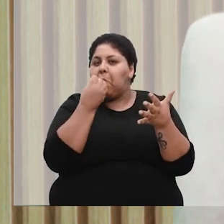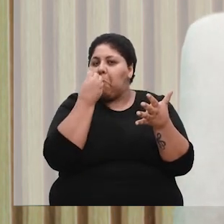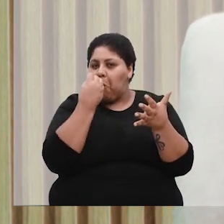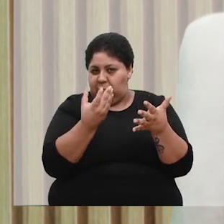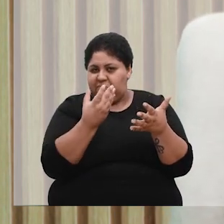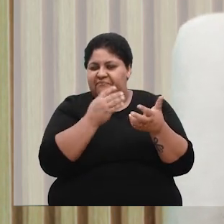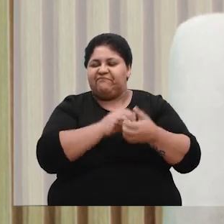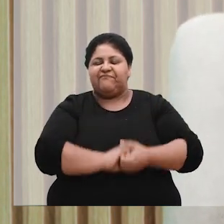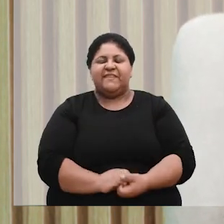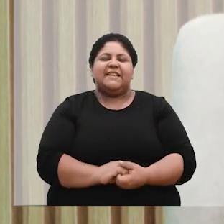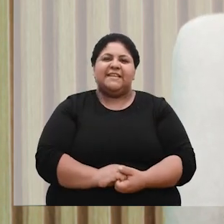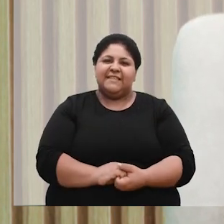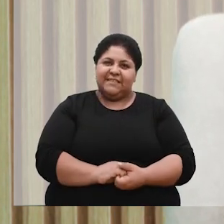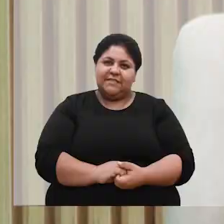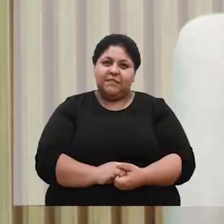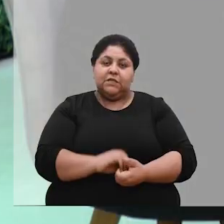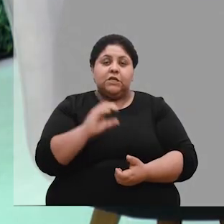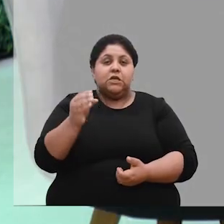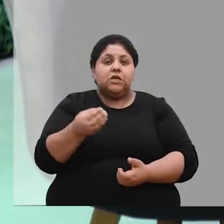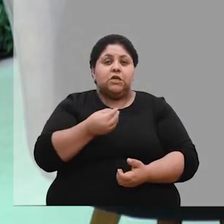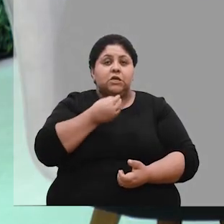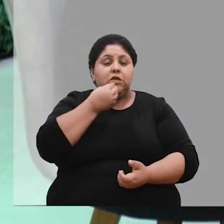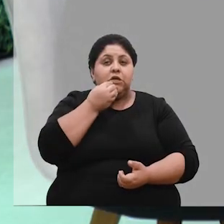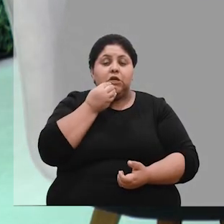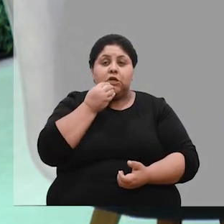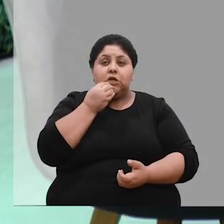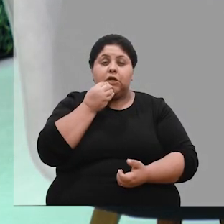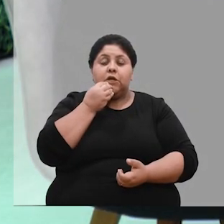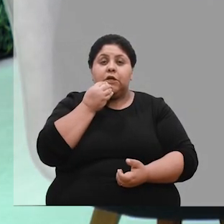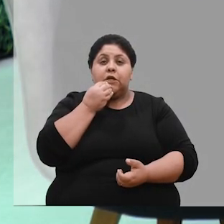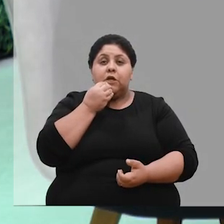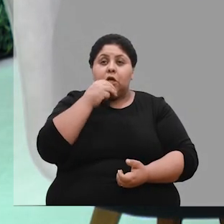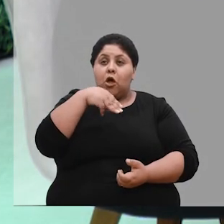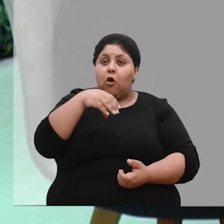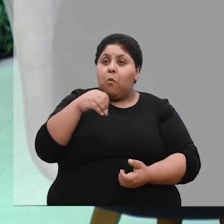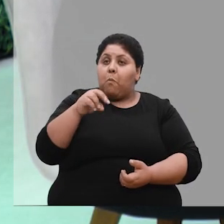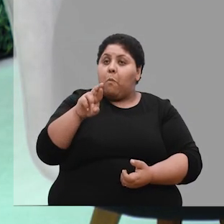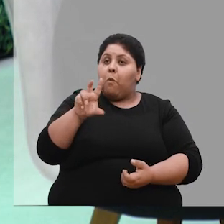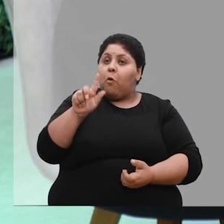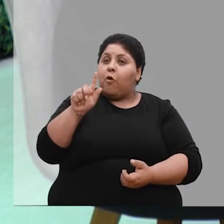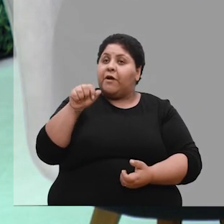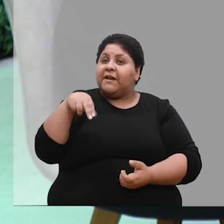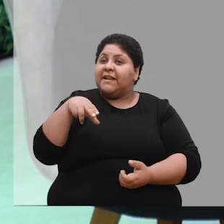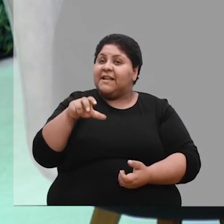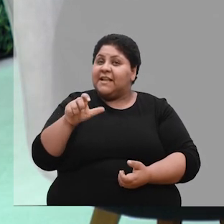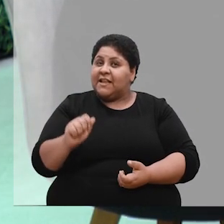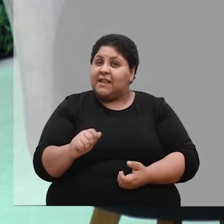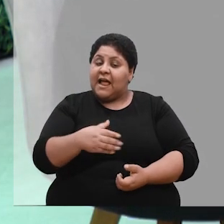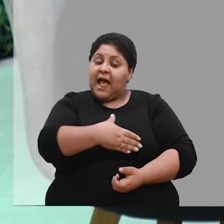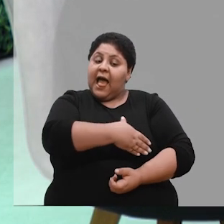só coisas boas envolvidas nisso. Certamente. Puxando esse gancho da presidente, Morgana,